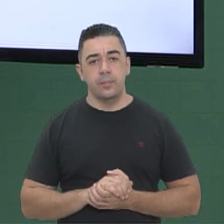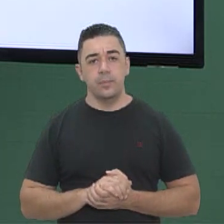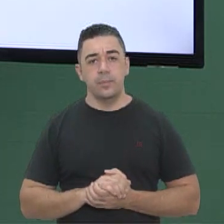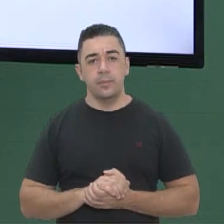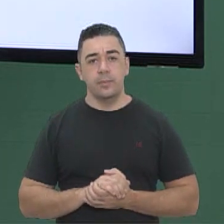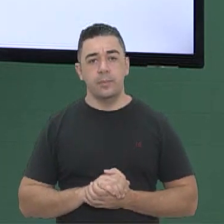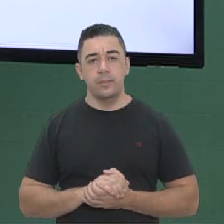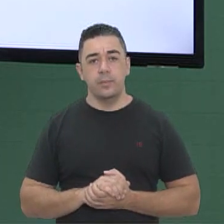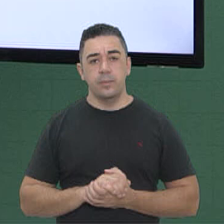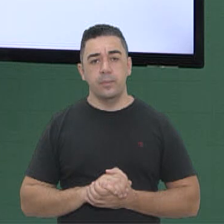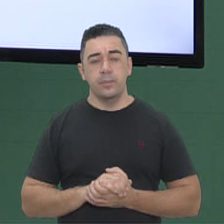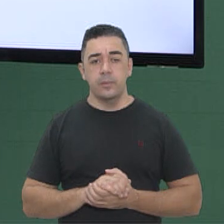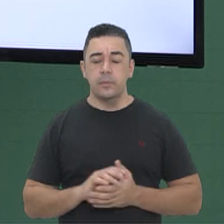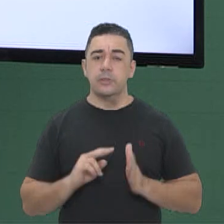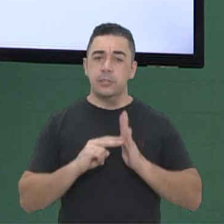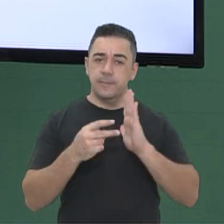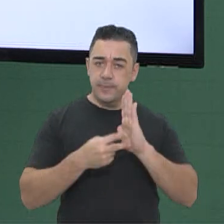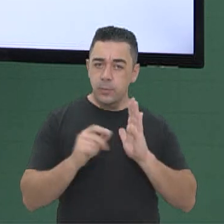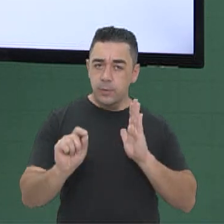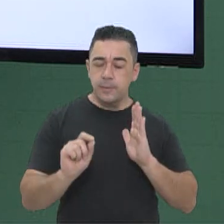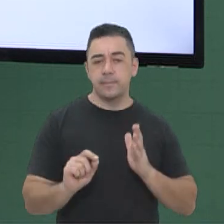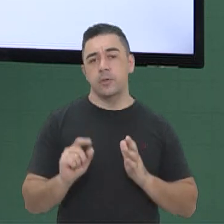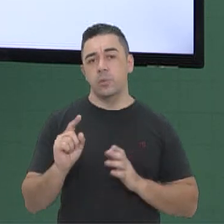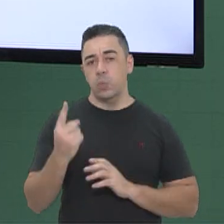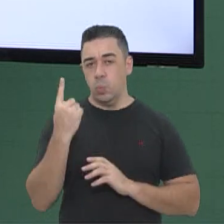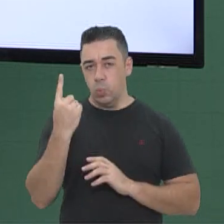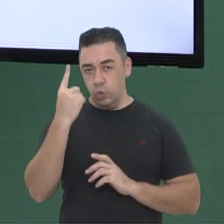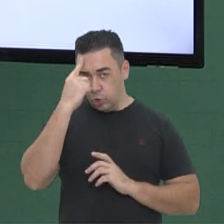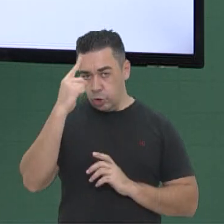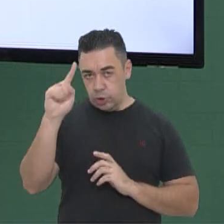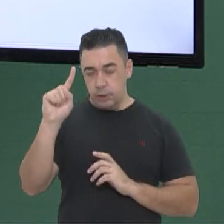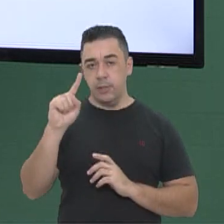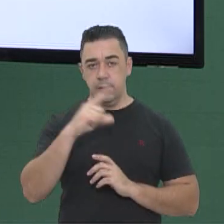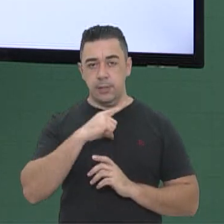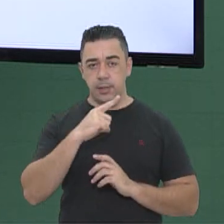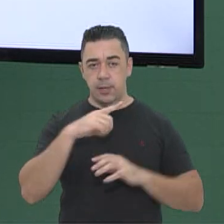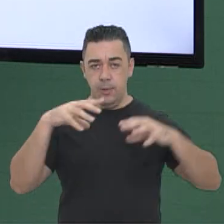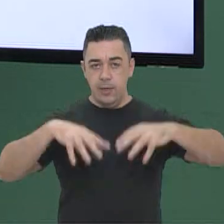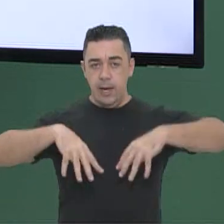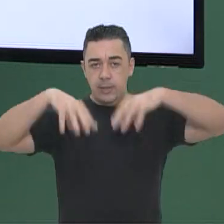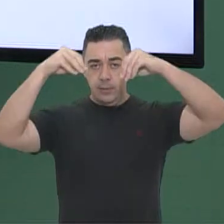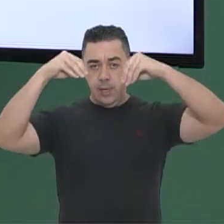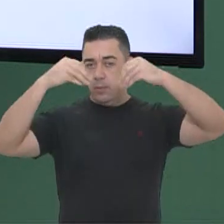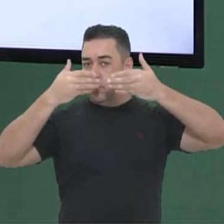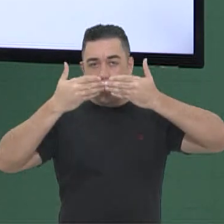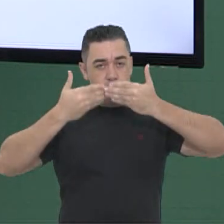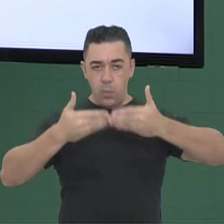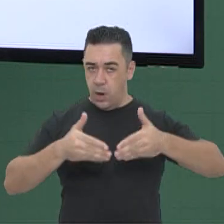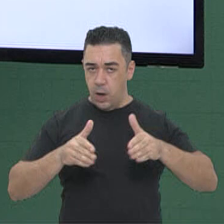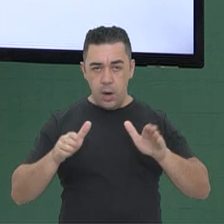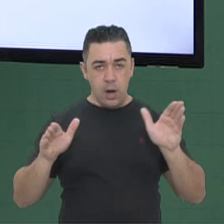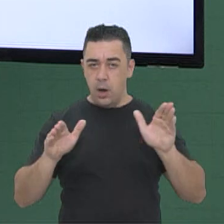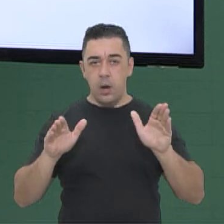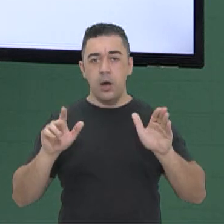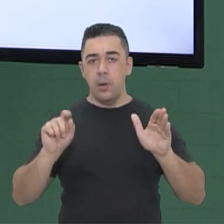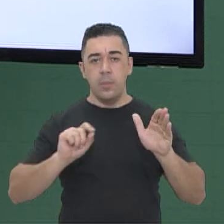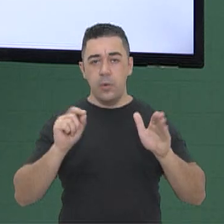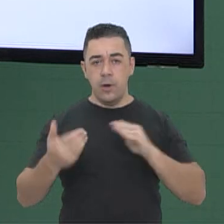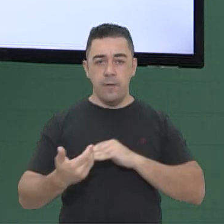para visitação, ou seja, um único dia que o castelo não abre para